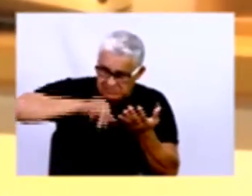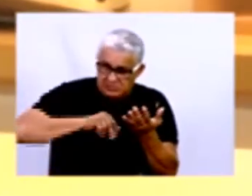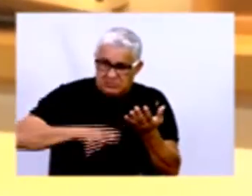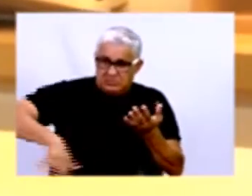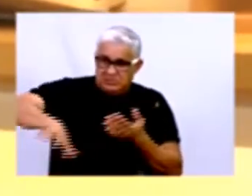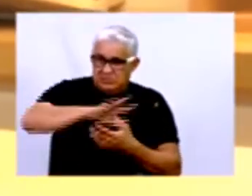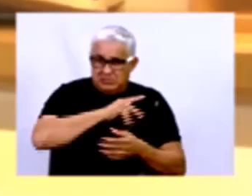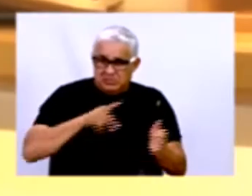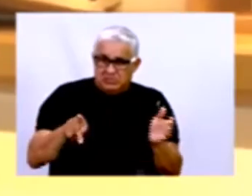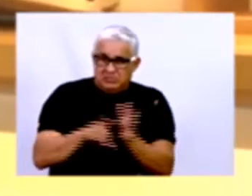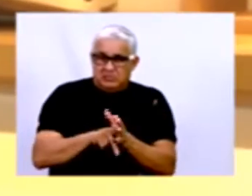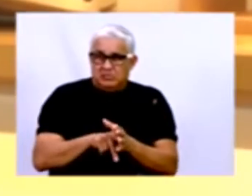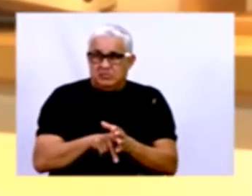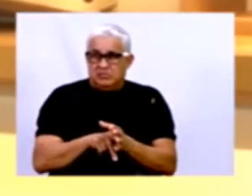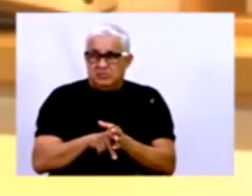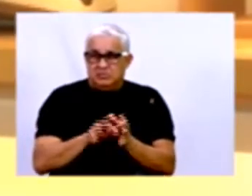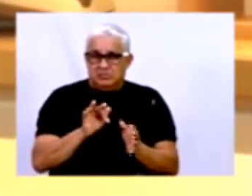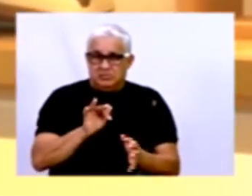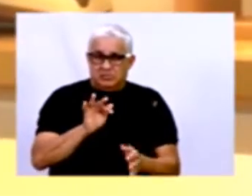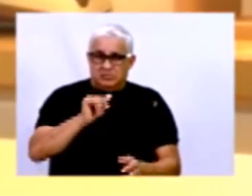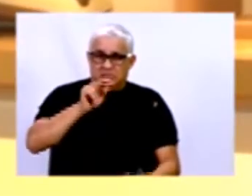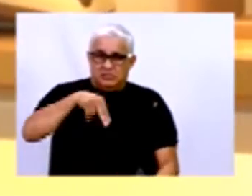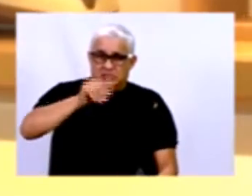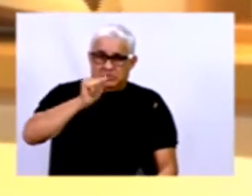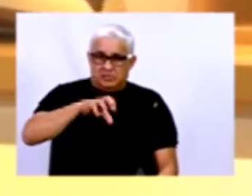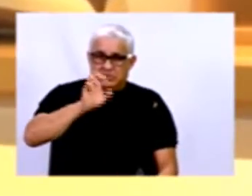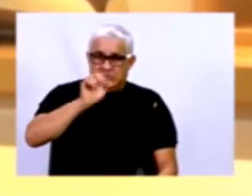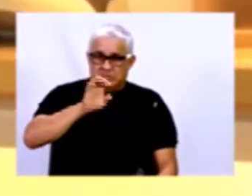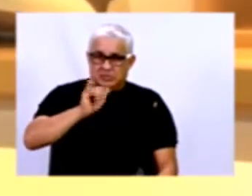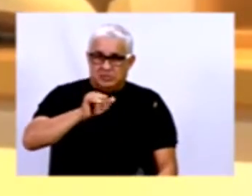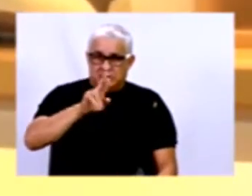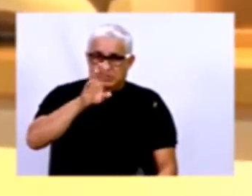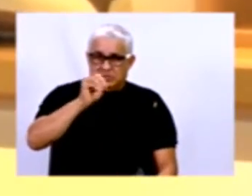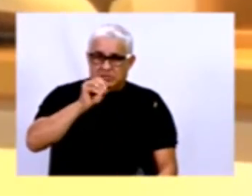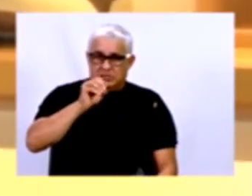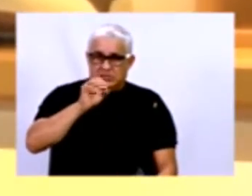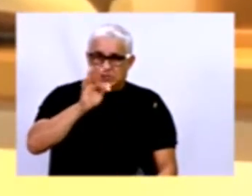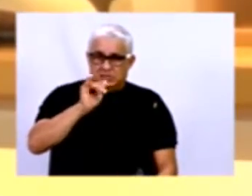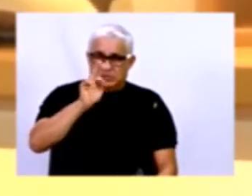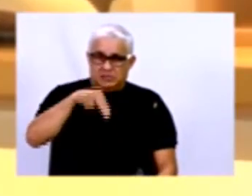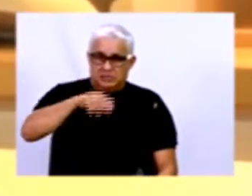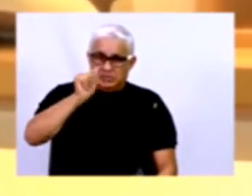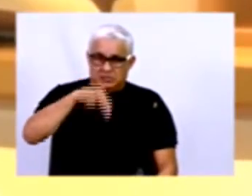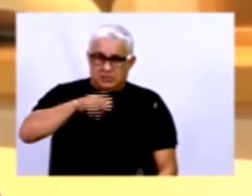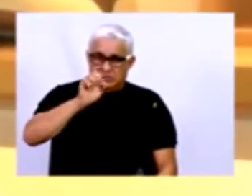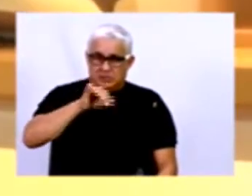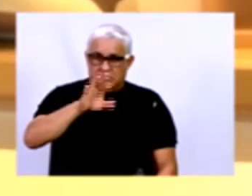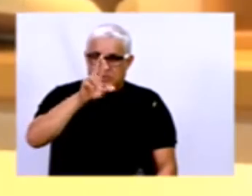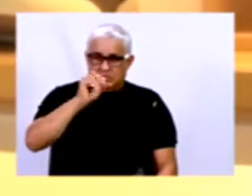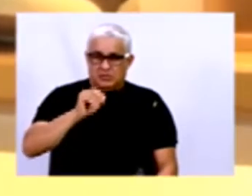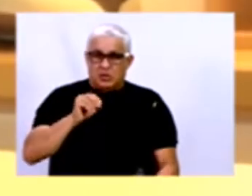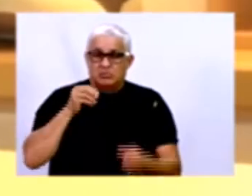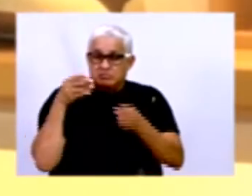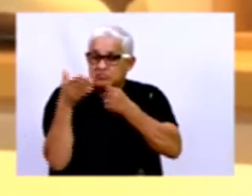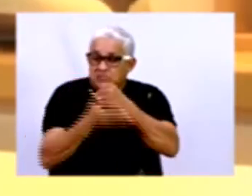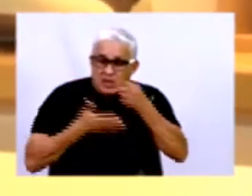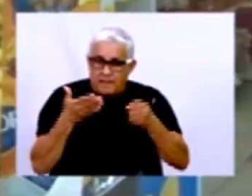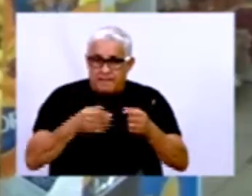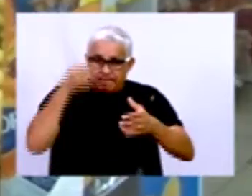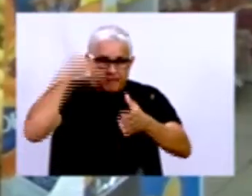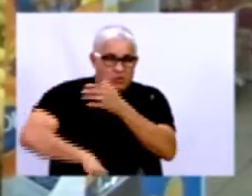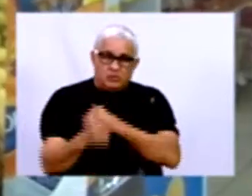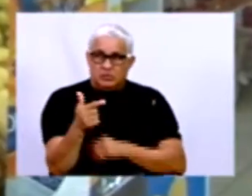mercado financeiro, sim, ele é realmente importante, a economia. Não o conhecimento profundo, mas pelo menos o básico é necessário para todo